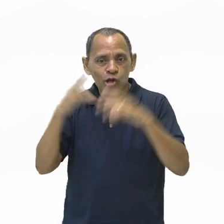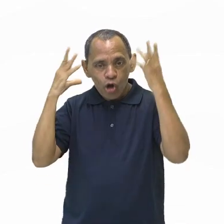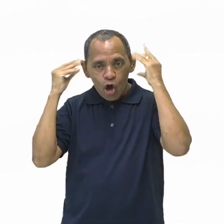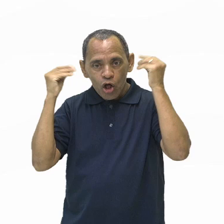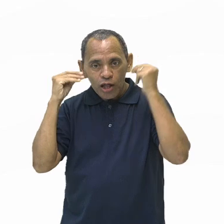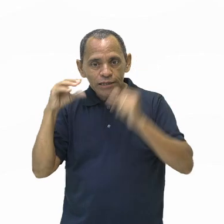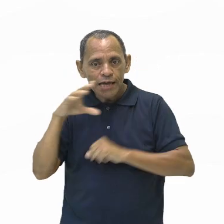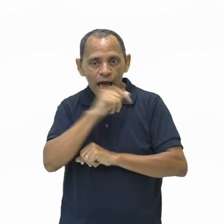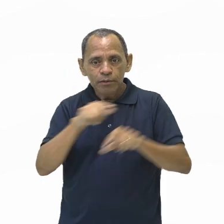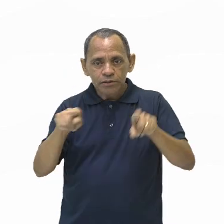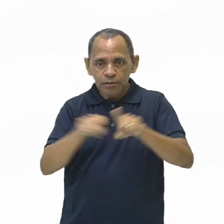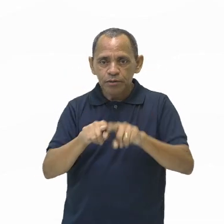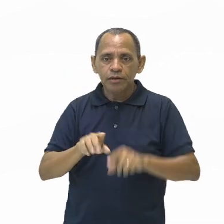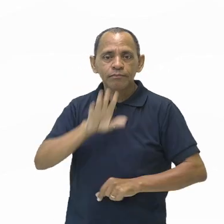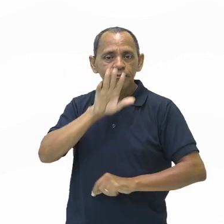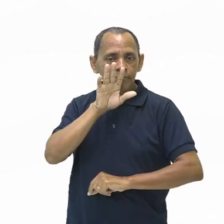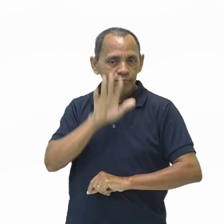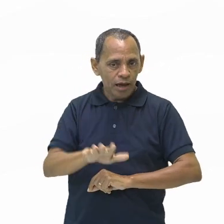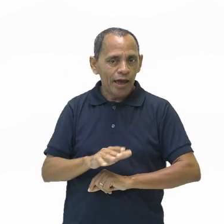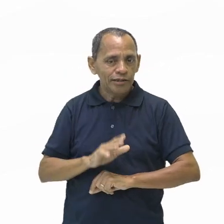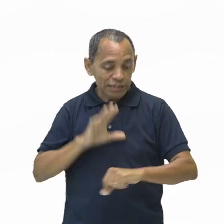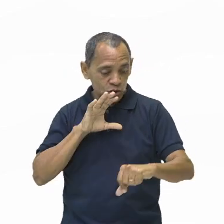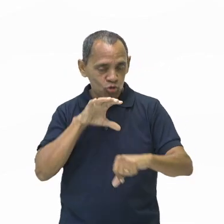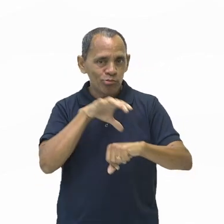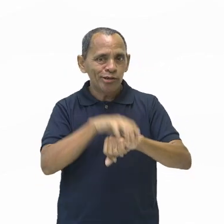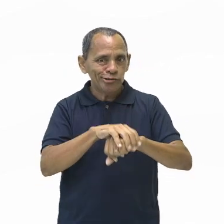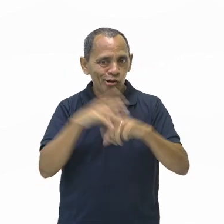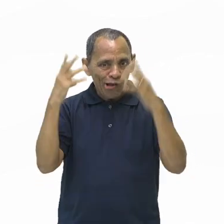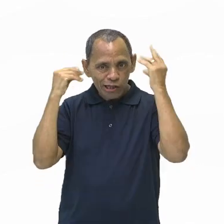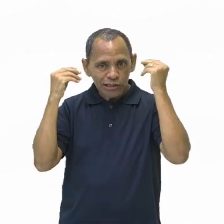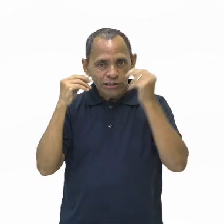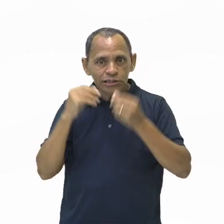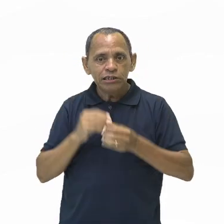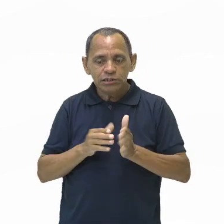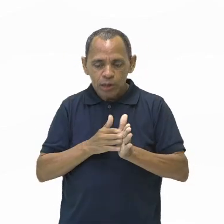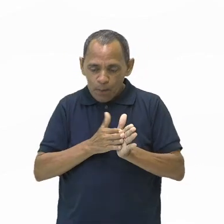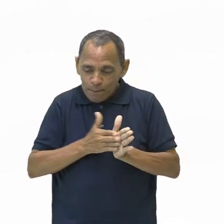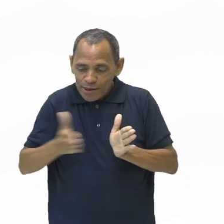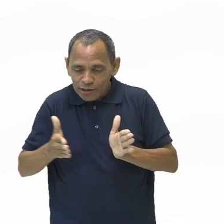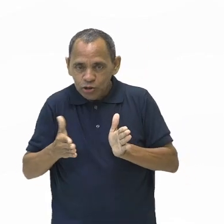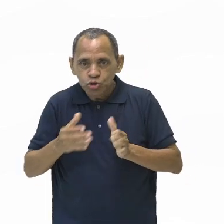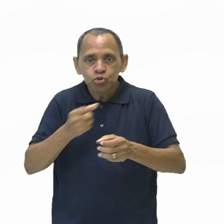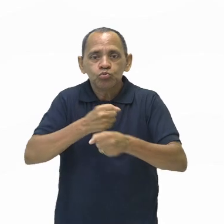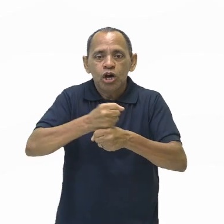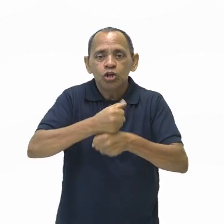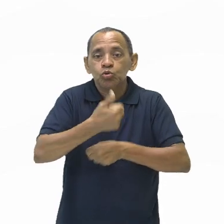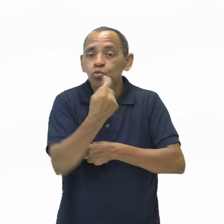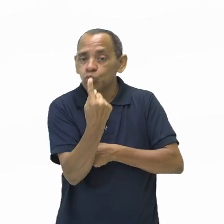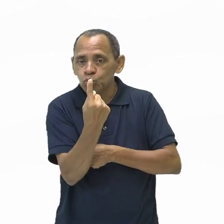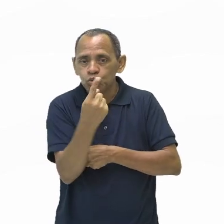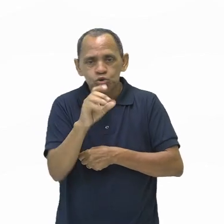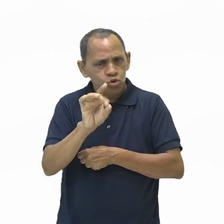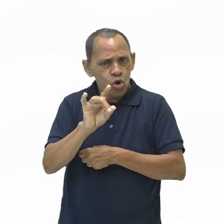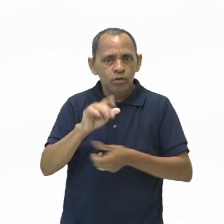imediata. No entanto, essa ocupação ela durou apenas um ano, já que